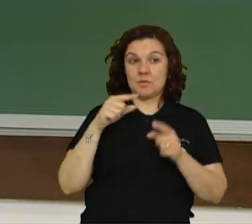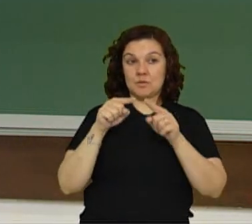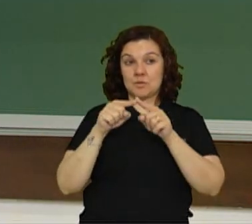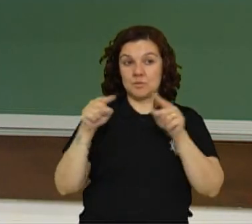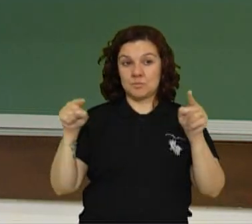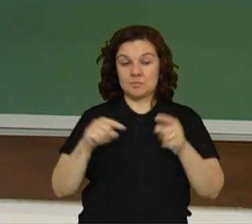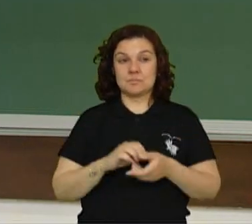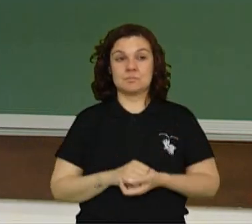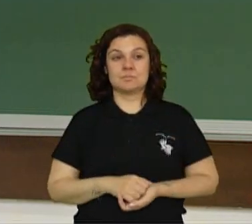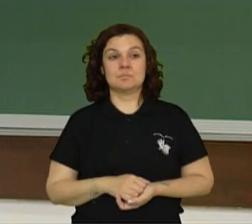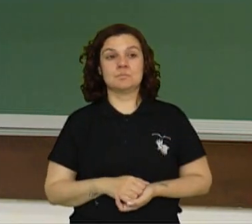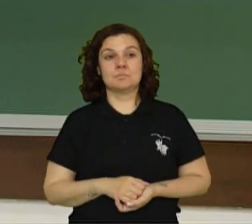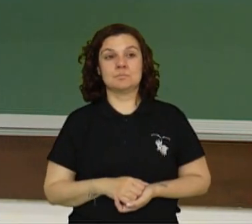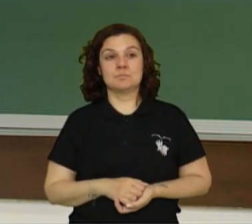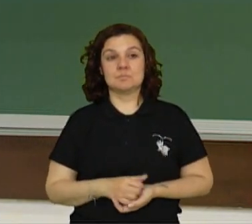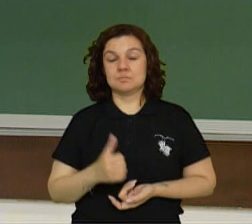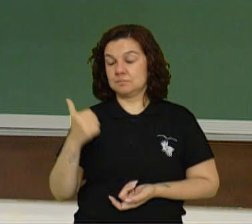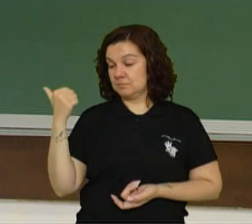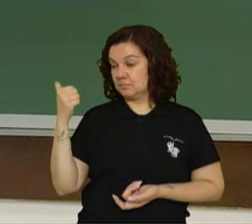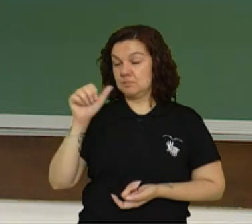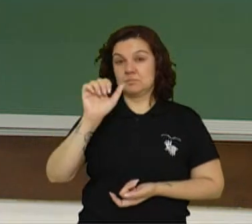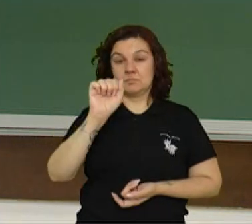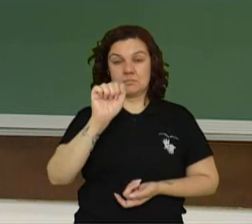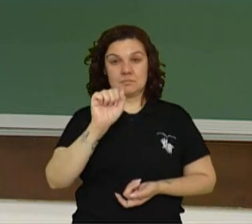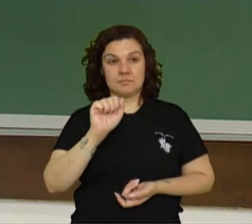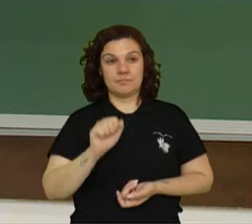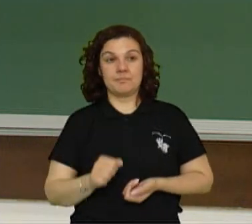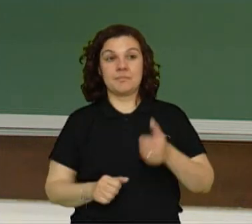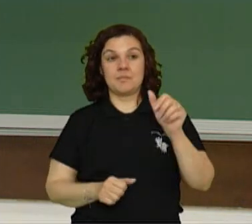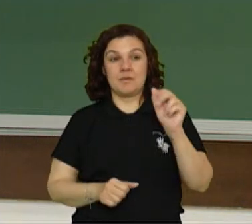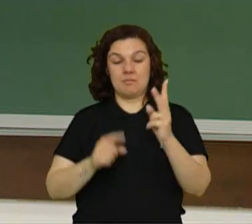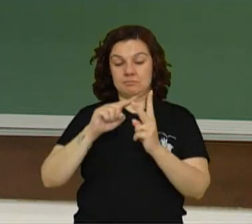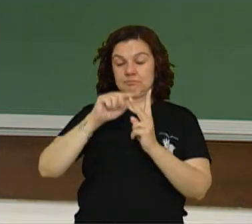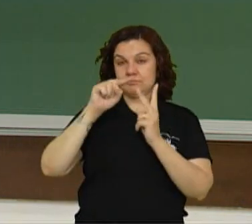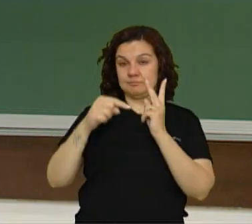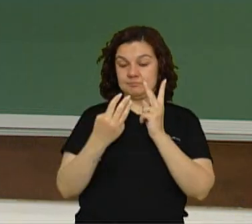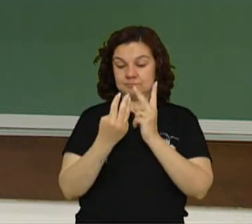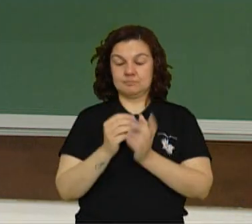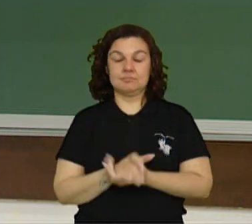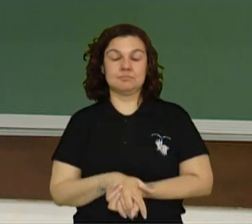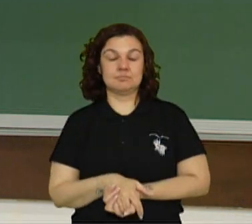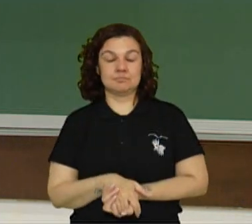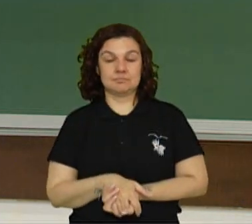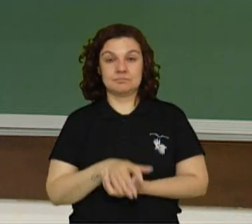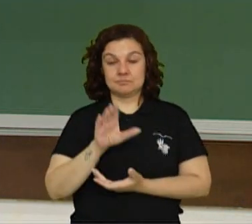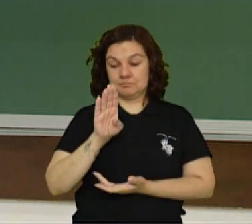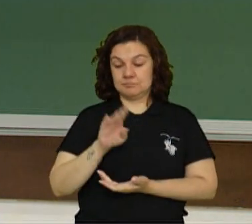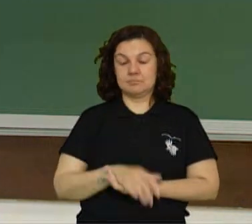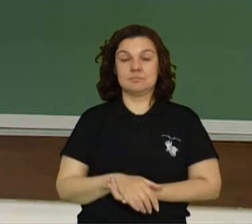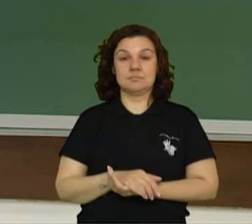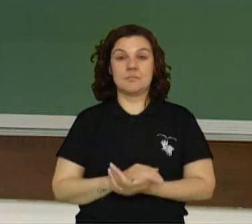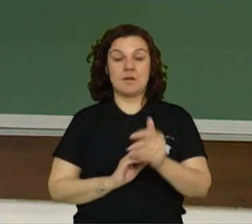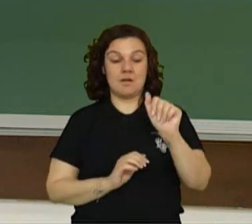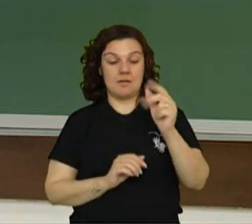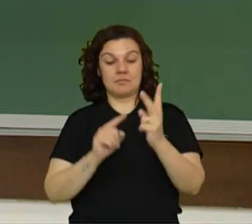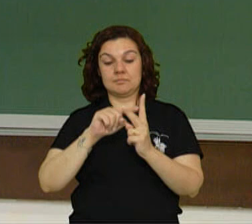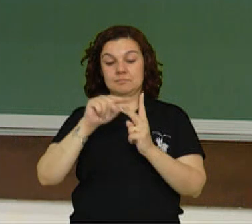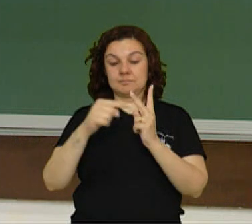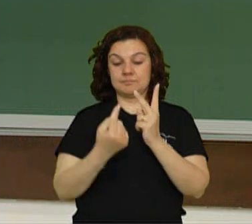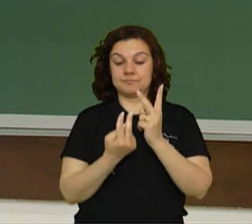medindo. Letra A, a raiz de 3. Letra B, a raiz de